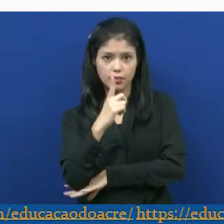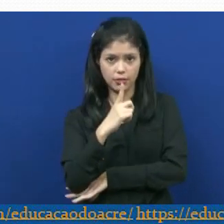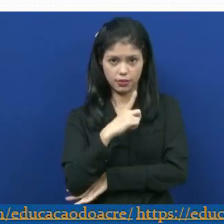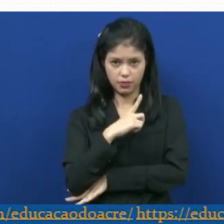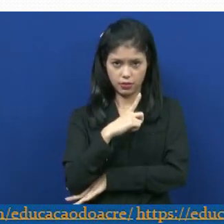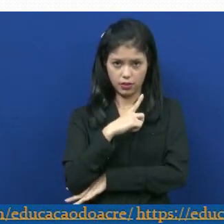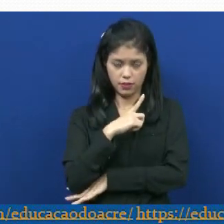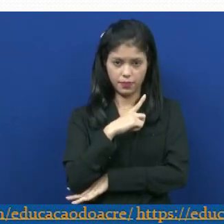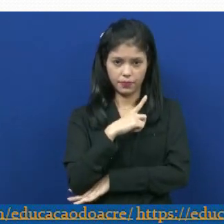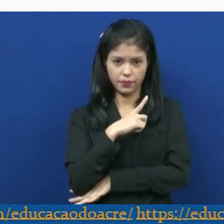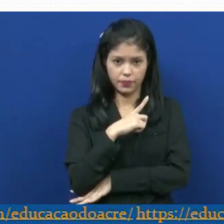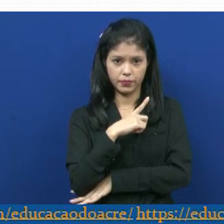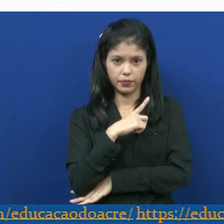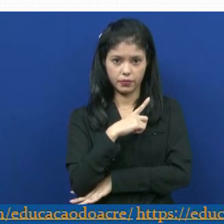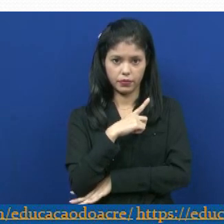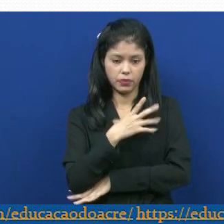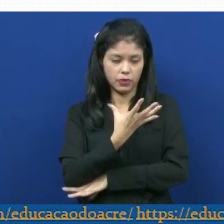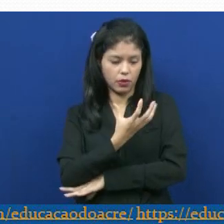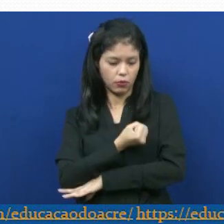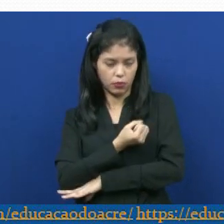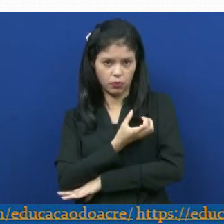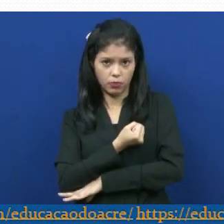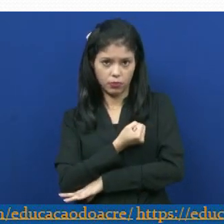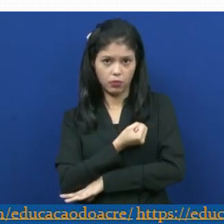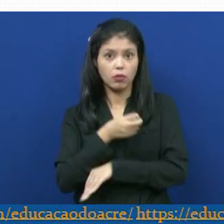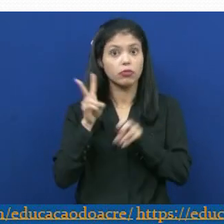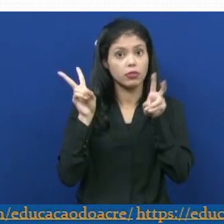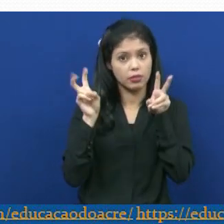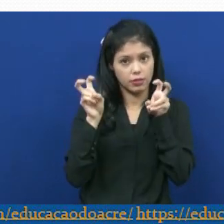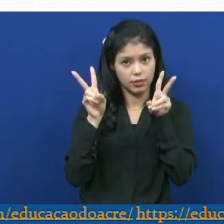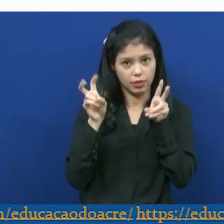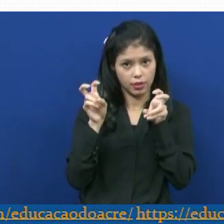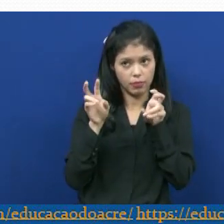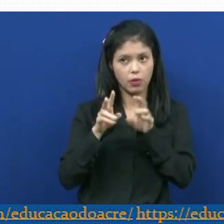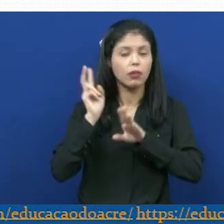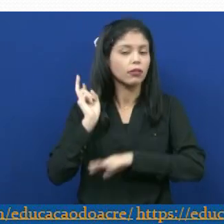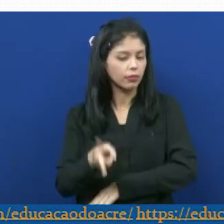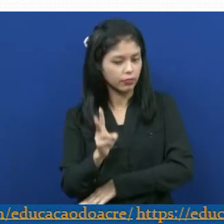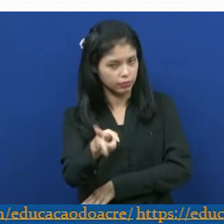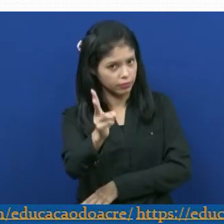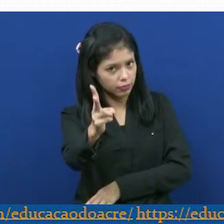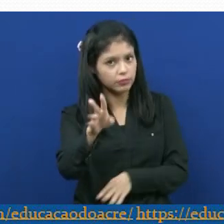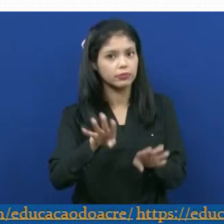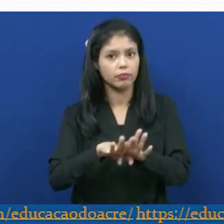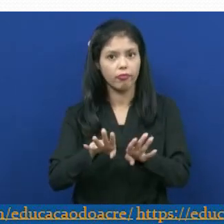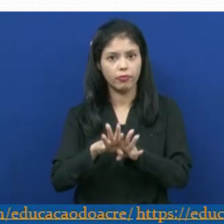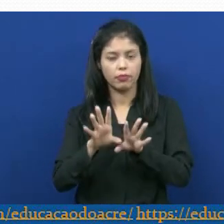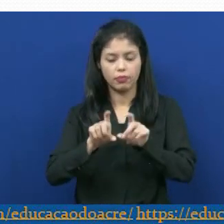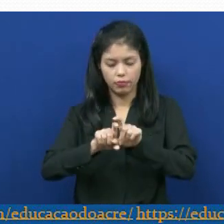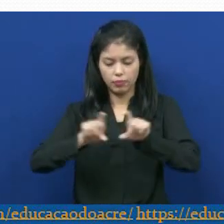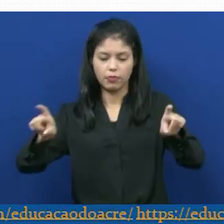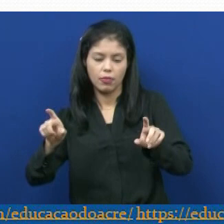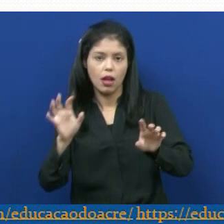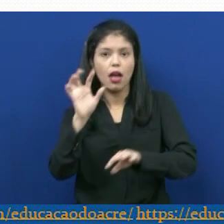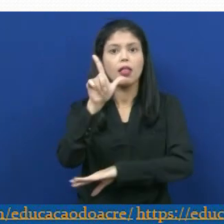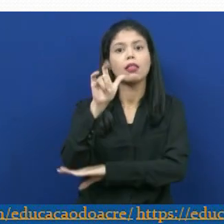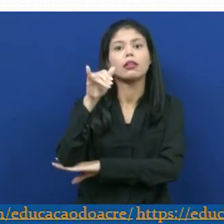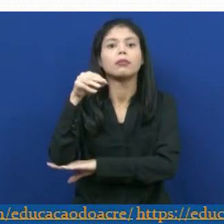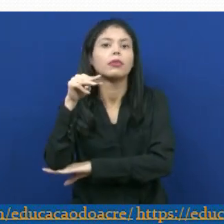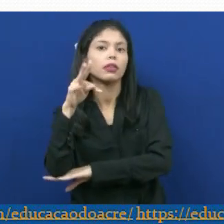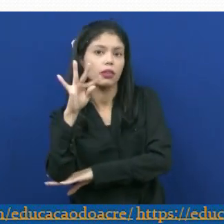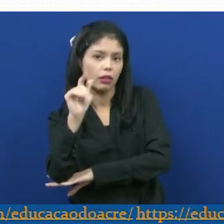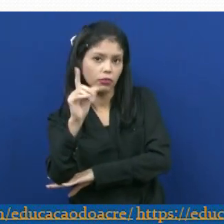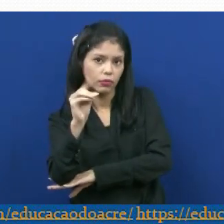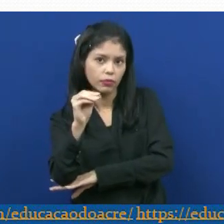possui determinado número de termos na sua sequência, determinado número limitado de